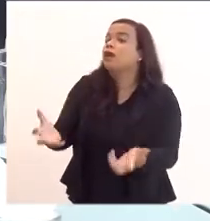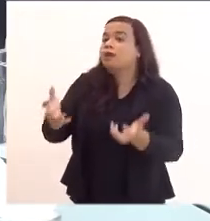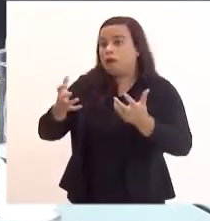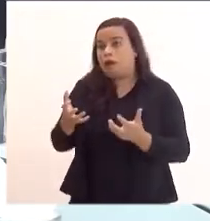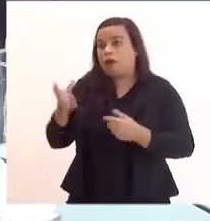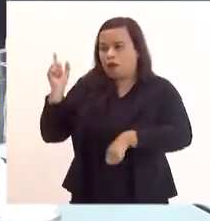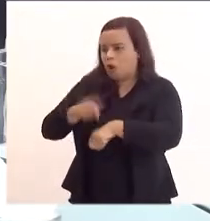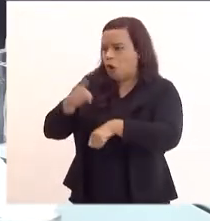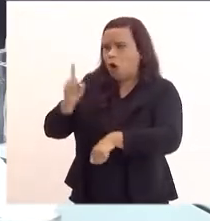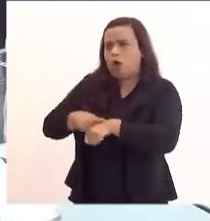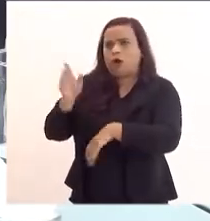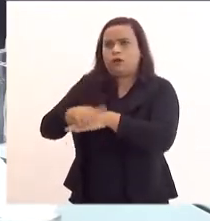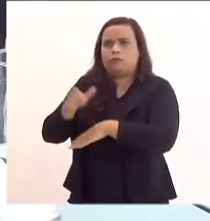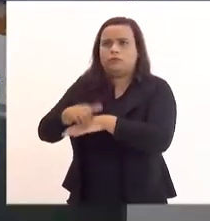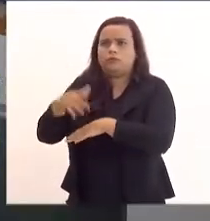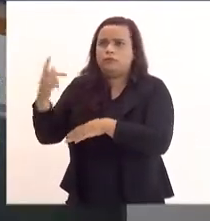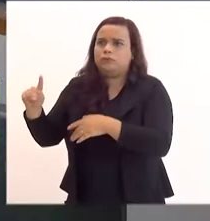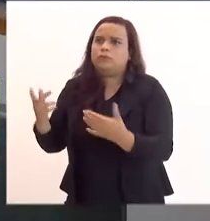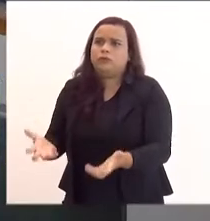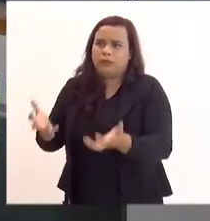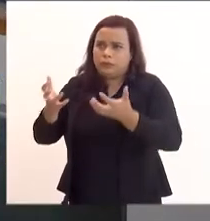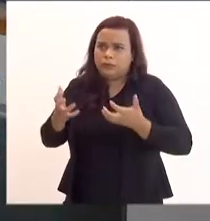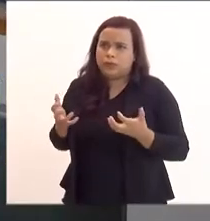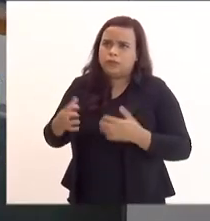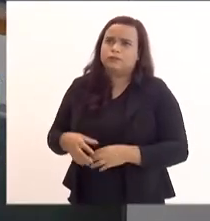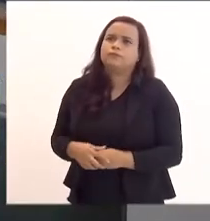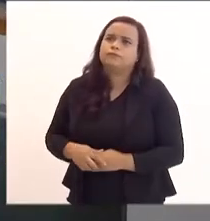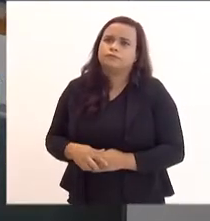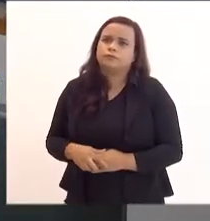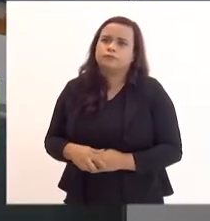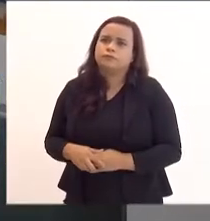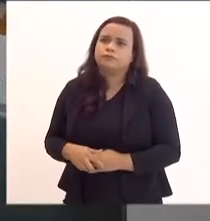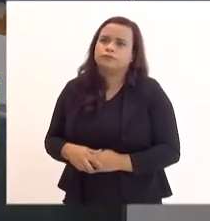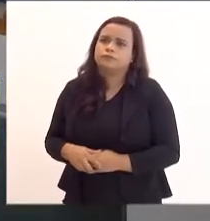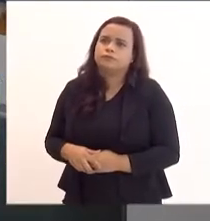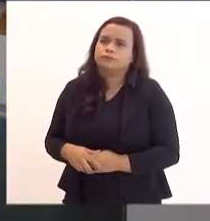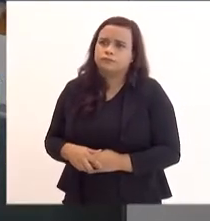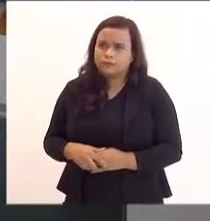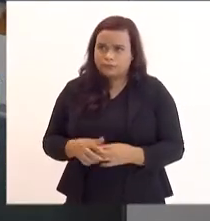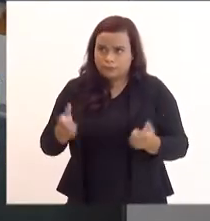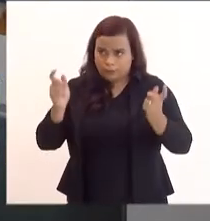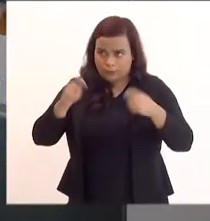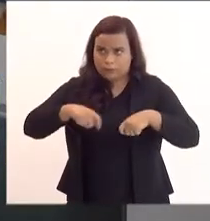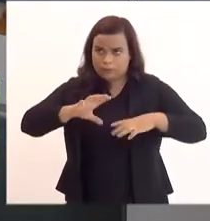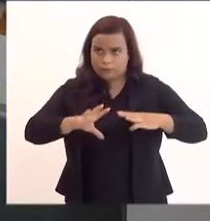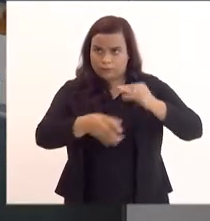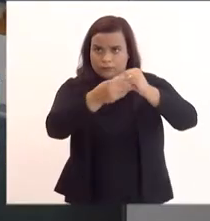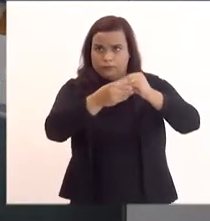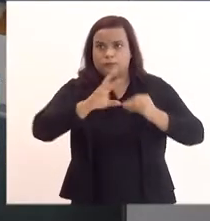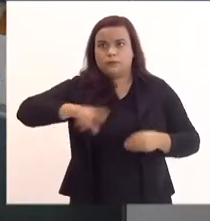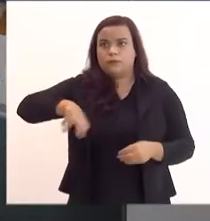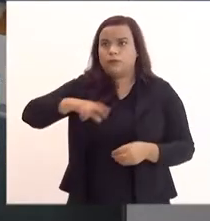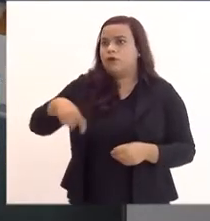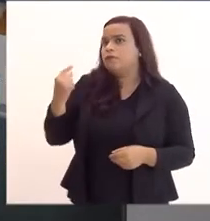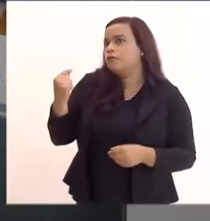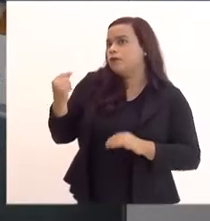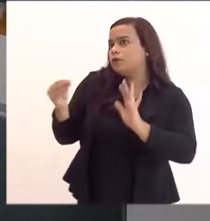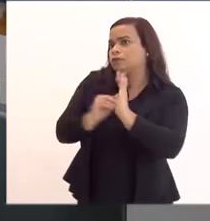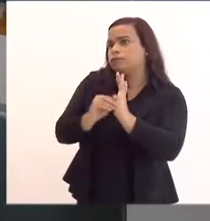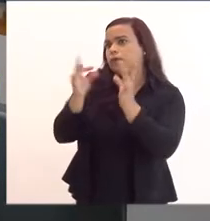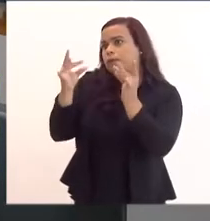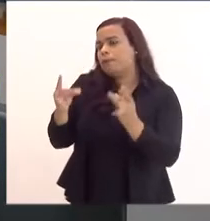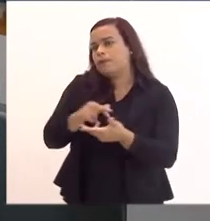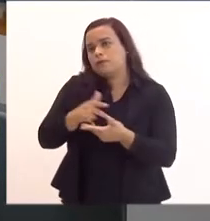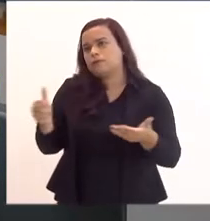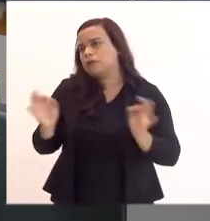o desejar. Ilimitado pela sua disponibilidade. Me permite, me permite só um adendo. Não estamos botando valor, não estamos botando condição, não botando nada. Me